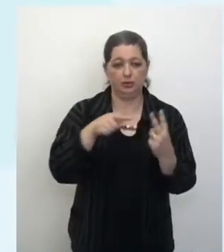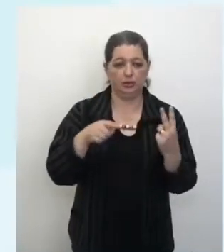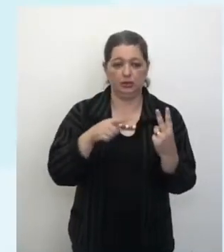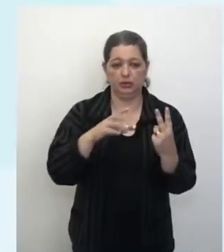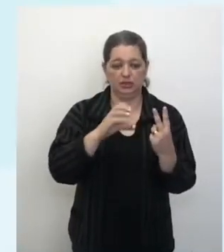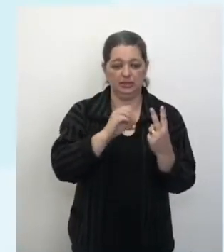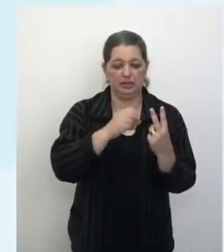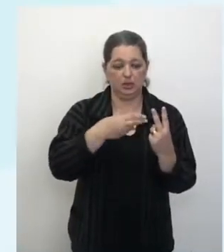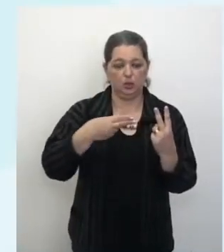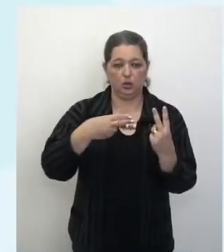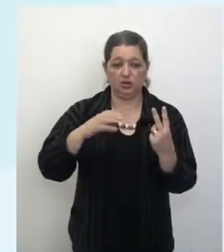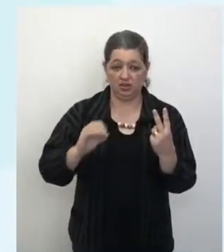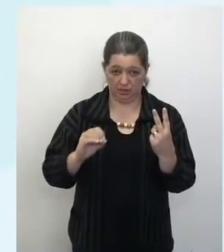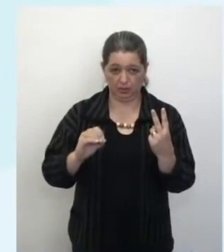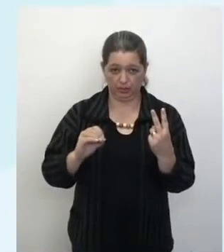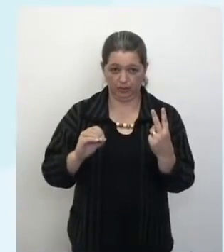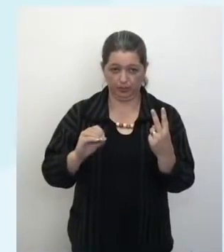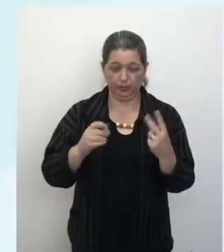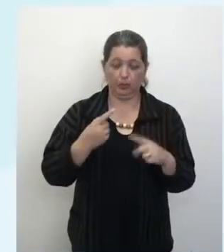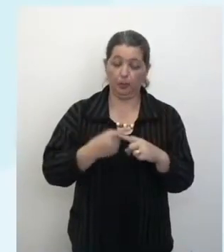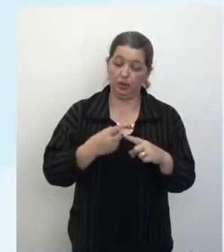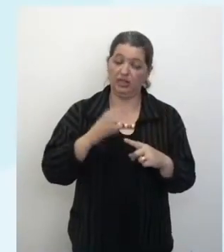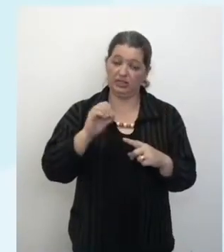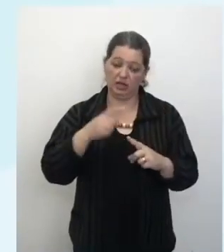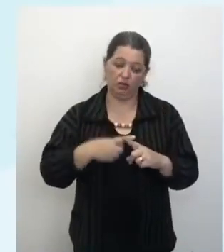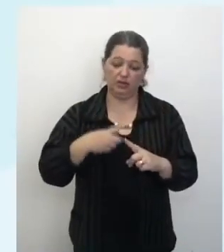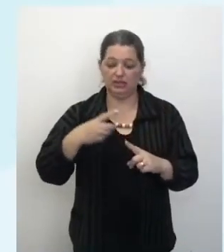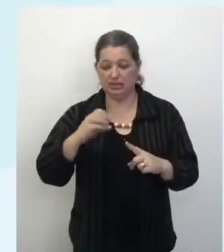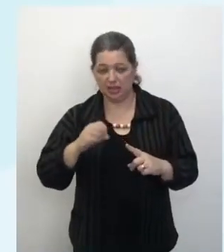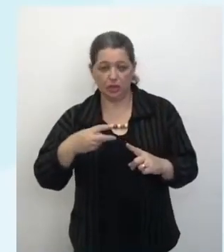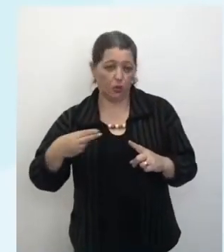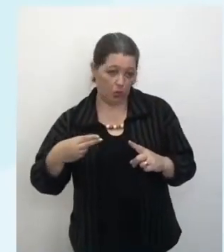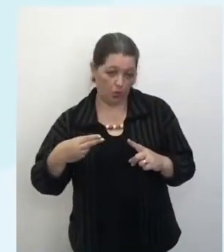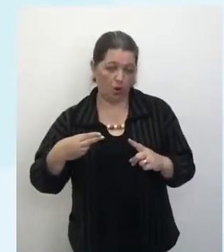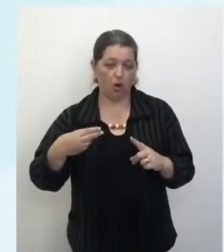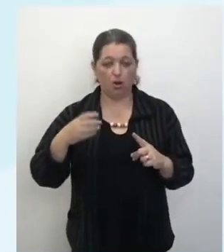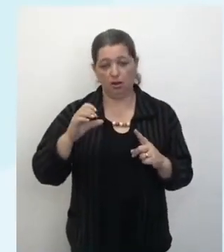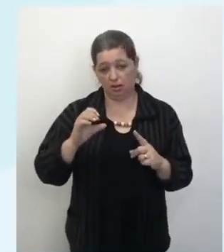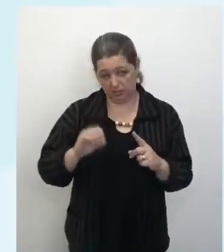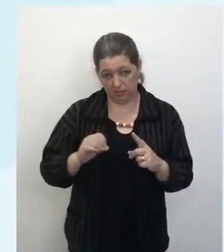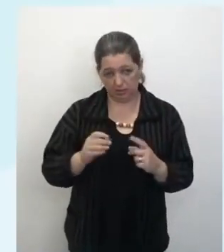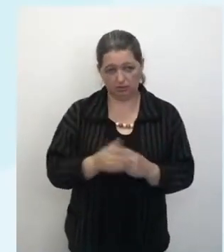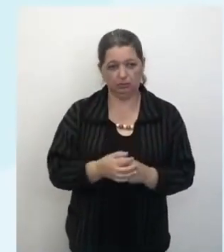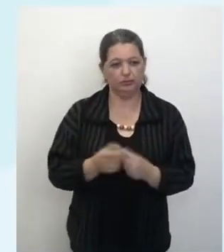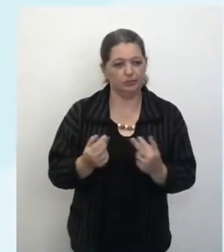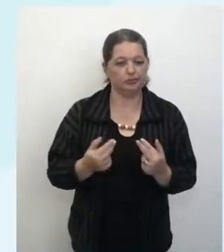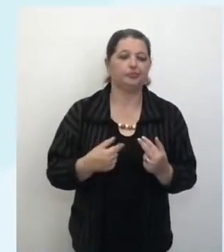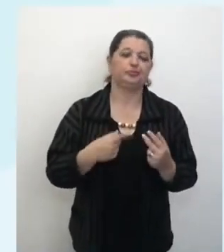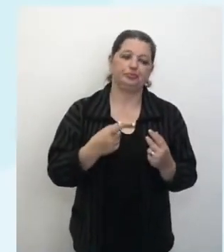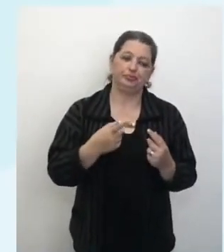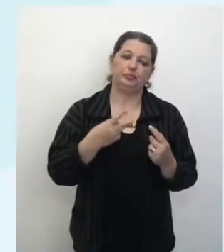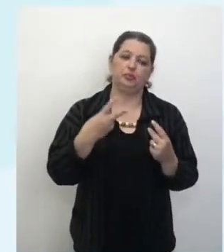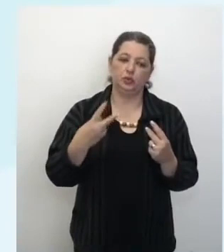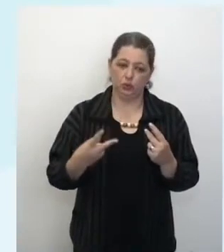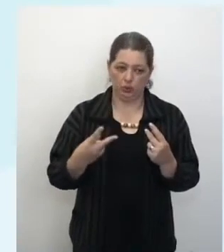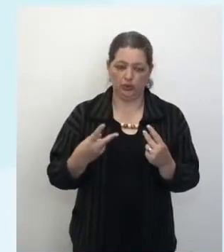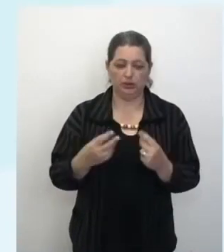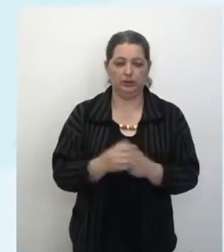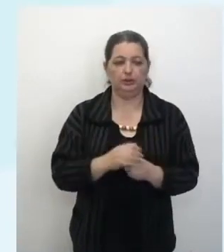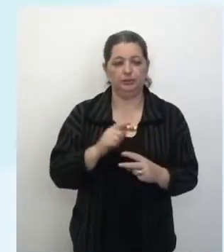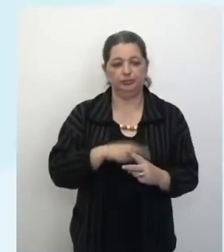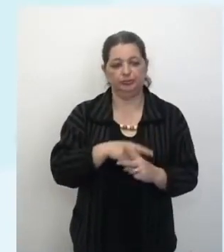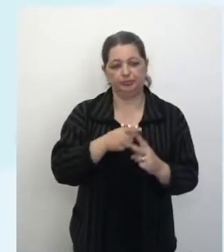dá zero, porque zero vezes zero dá zero, certo? Aí tem raiz quadrada de 1, porque 1 vezes 1 dá 1. Raiz quadrada de 4, que é 2, porque 2 vezes 2